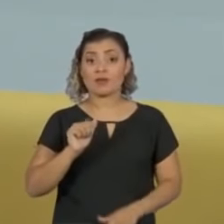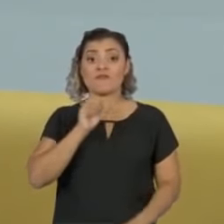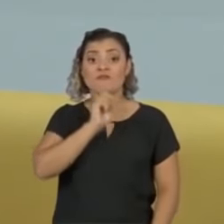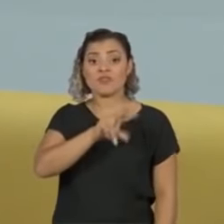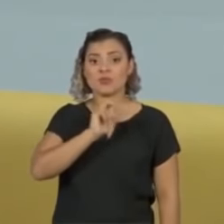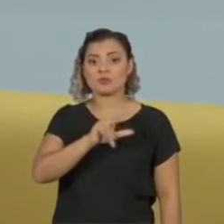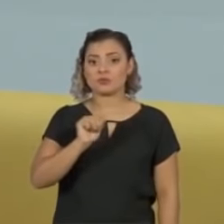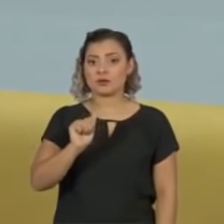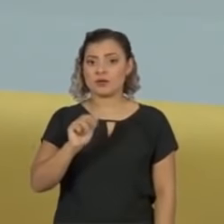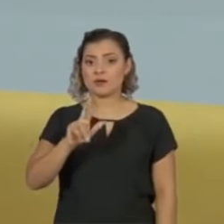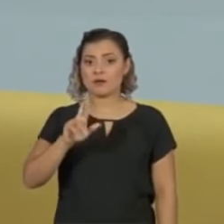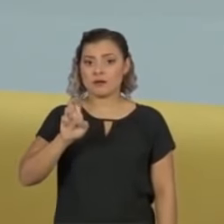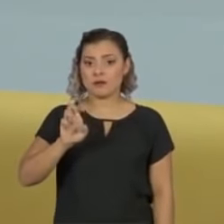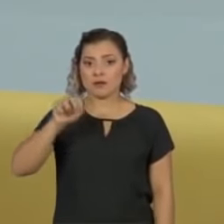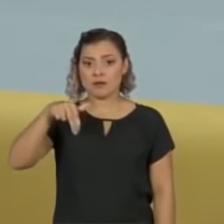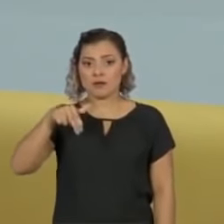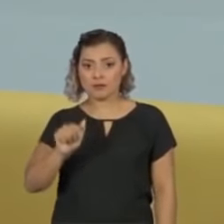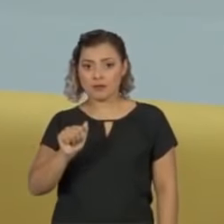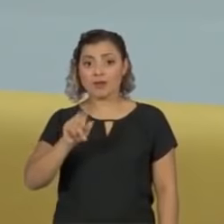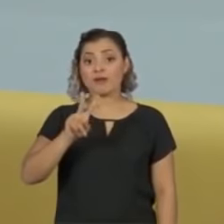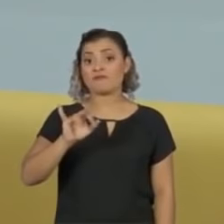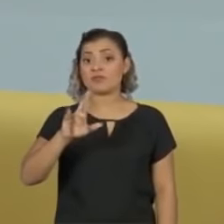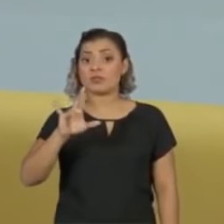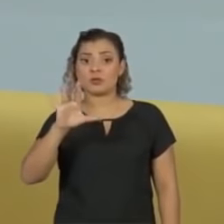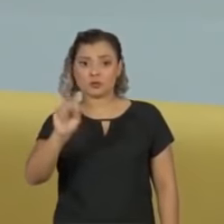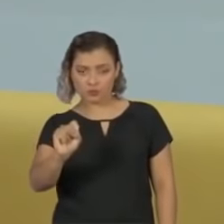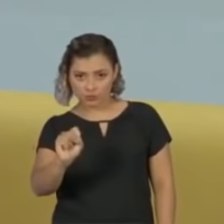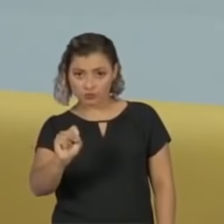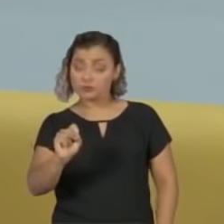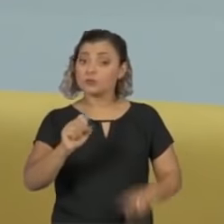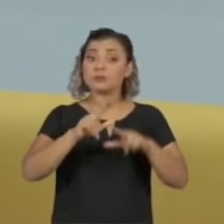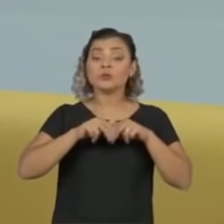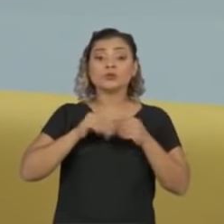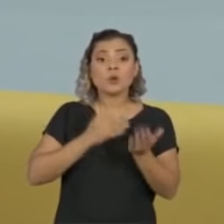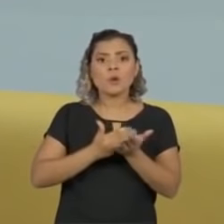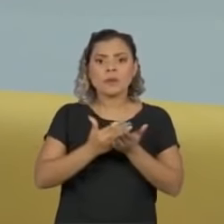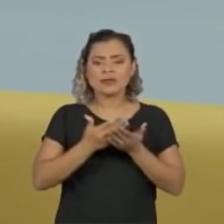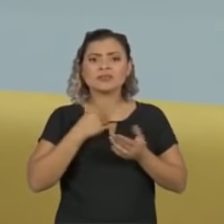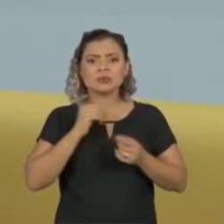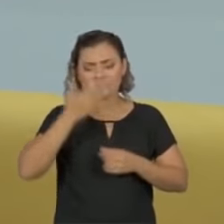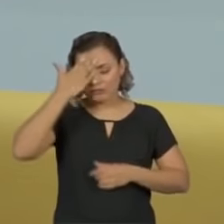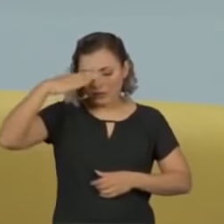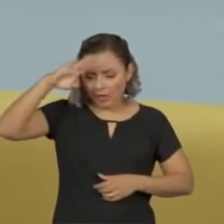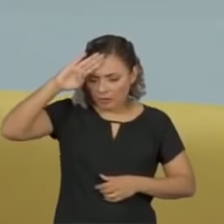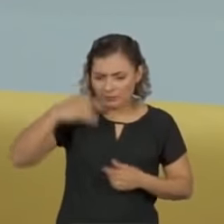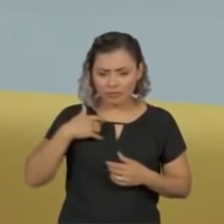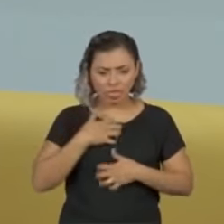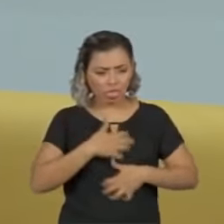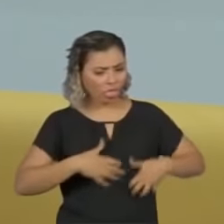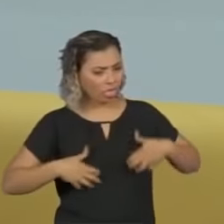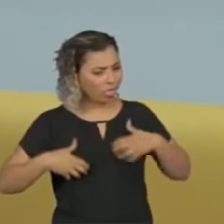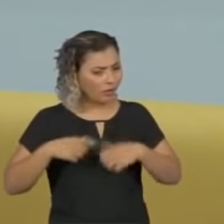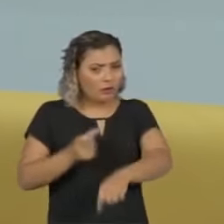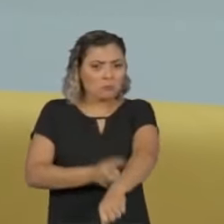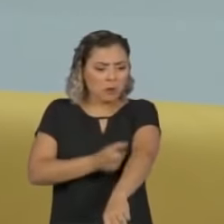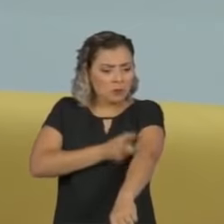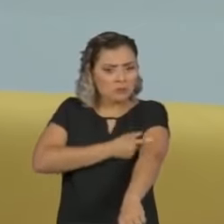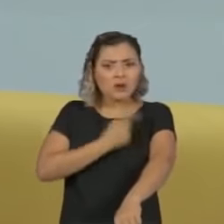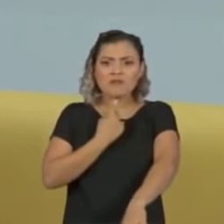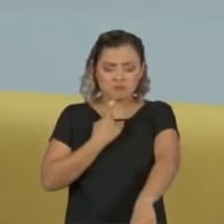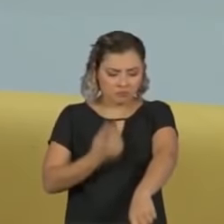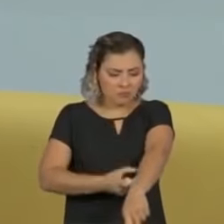arenavírus, transmitida por roedores silvestres. A doença começa com sintomas como febre, náuseas e manchas pelo corpo